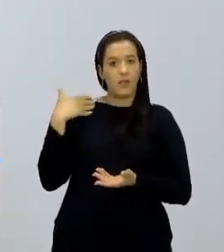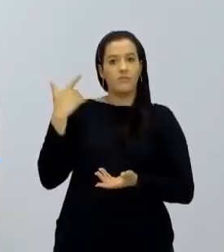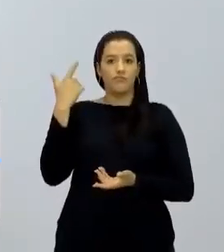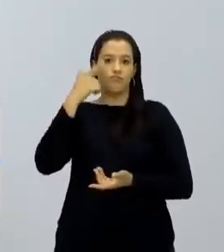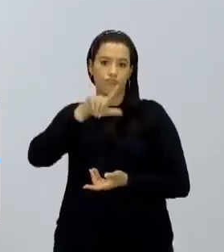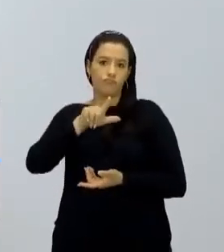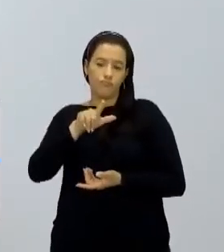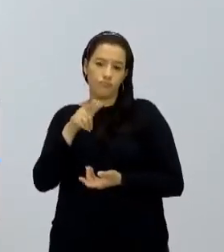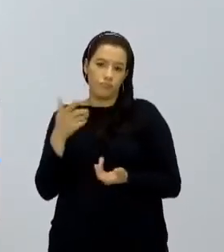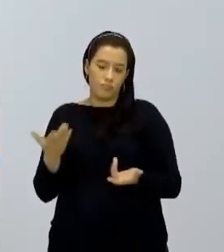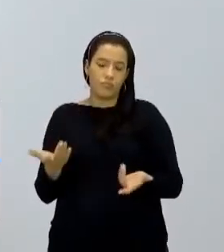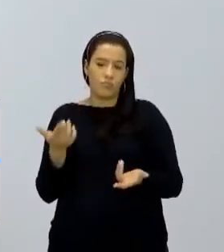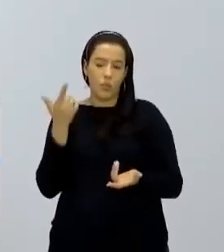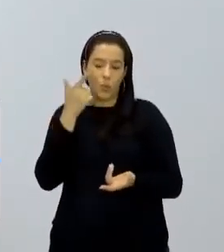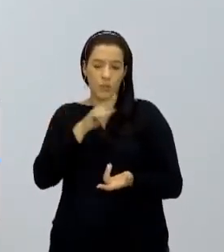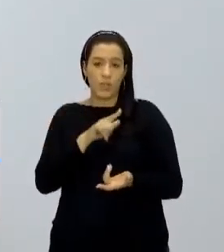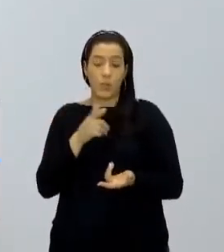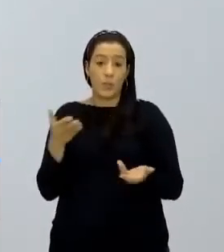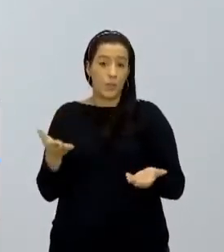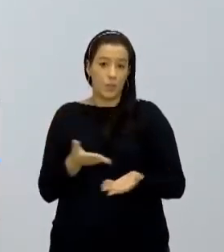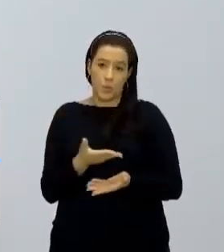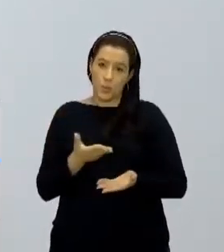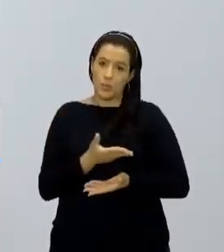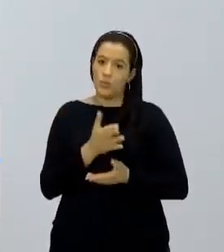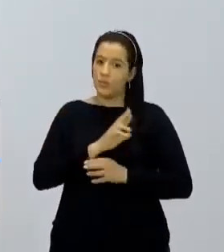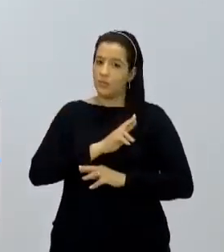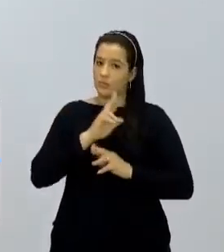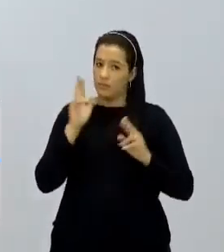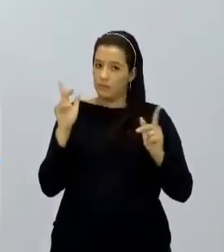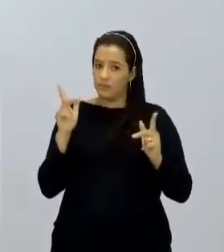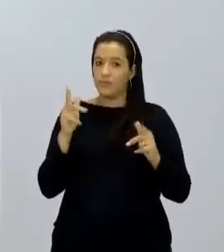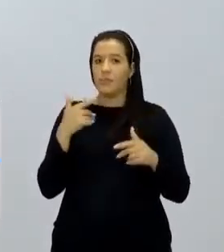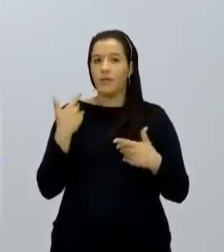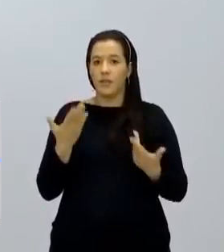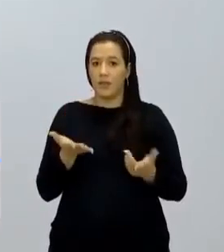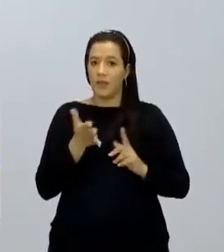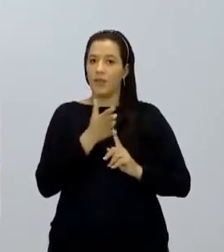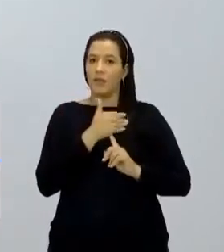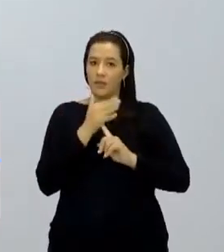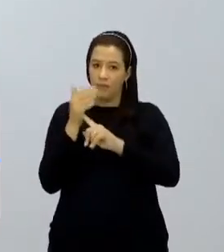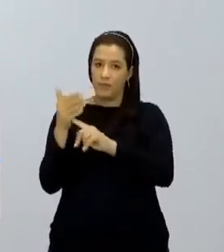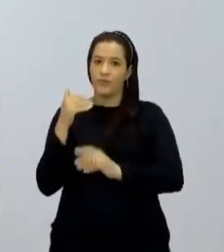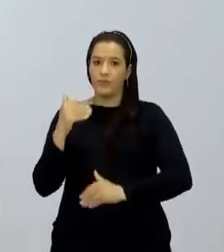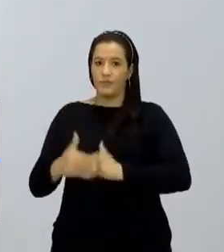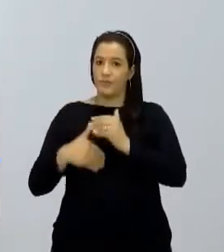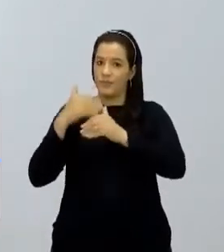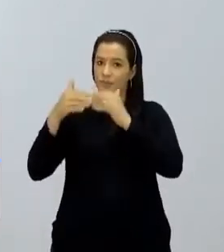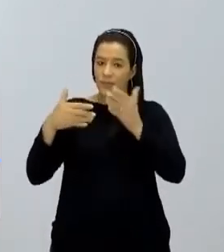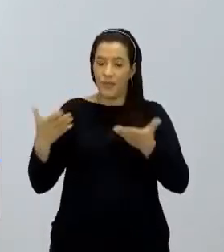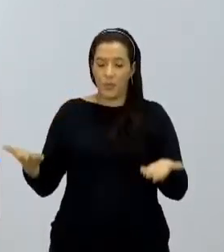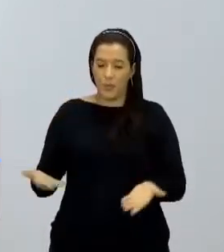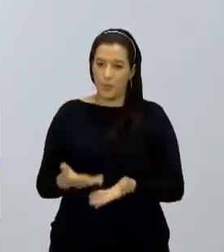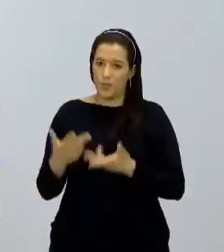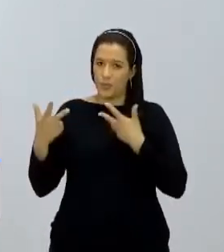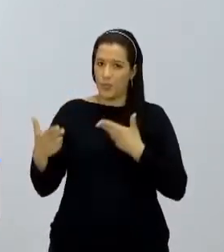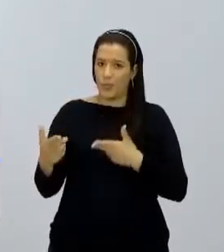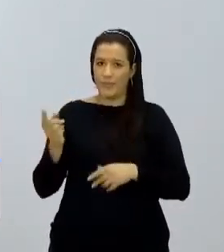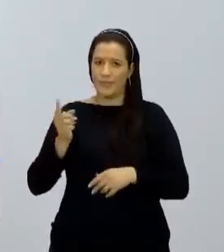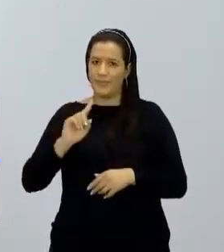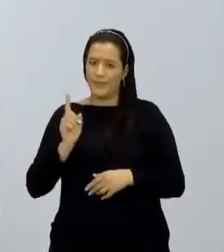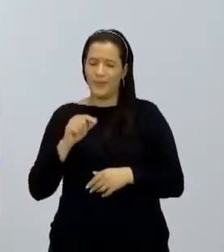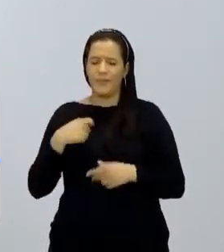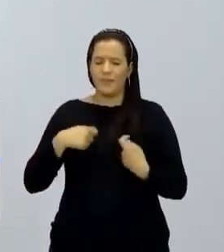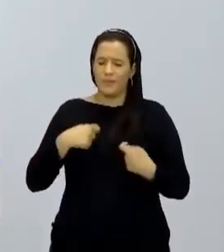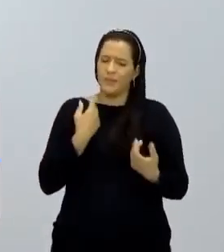menos o registro que se tem é que dava certo. Mas hoje, como eu falei, a tecnologia avançou muito, né? Não é assim que se faz mais. Hoje tem todo um